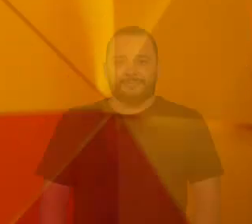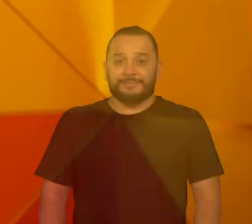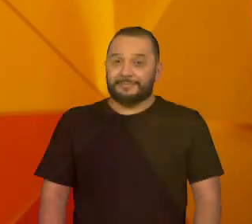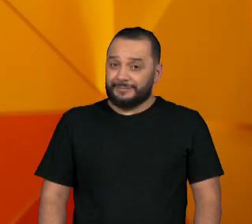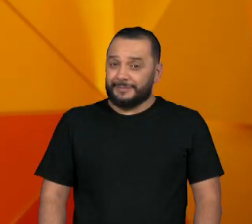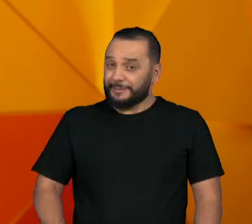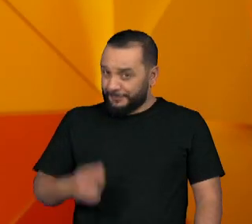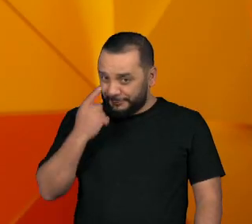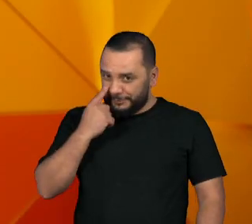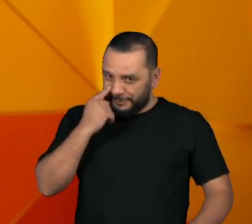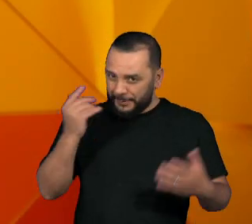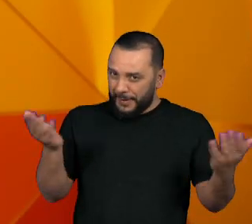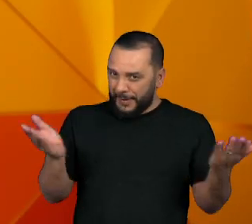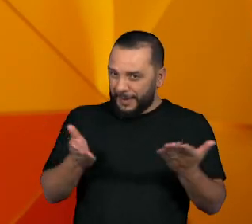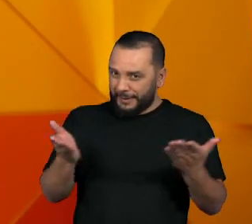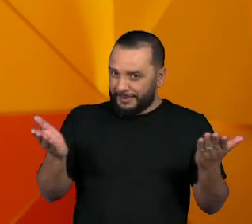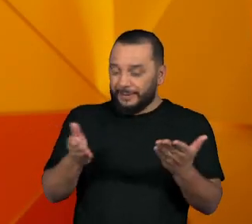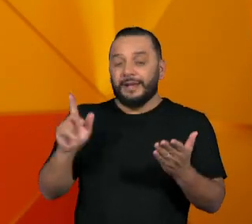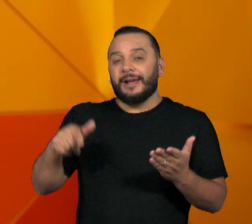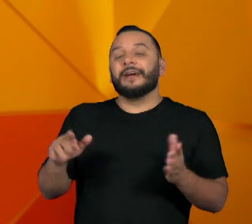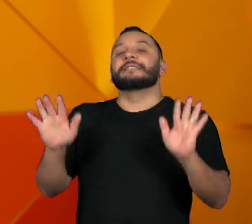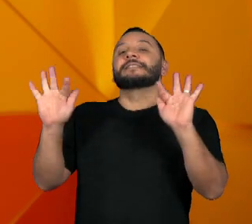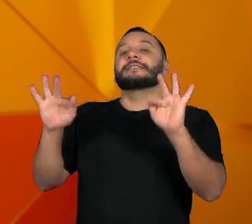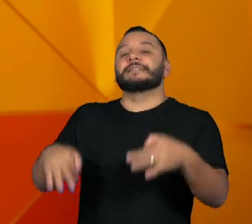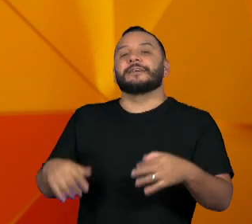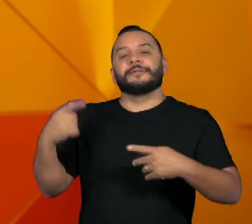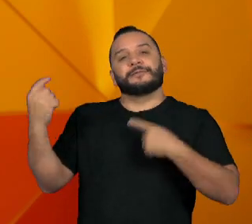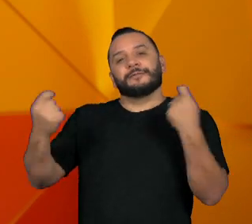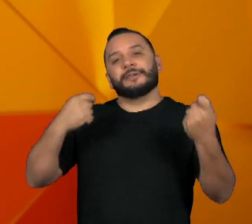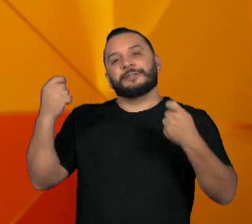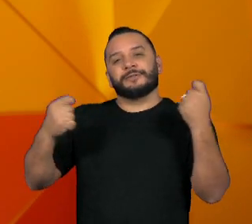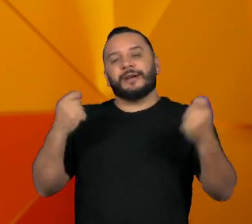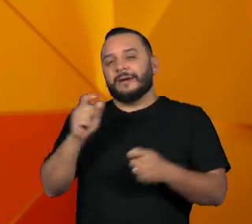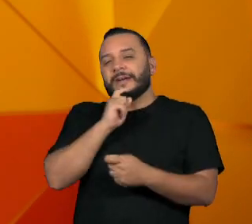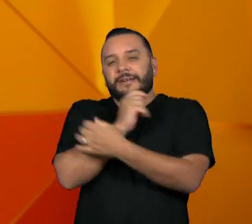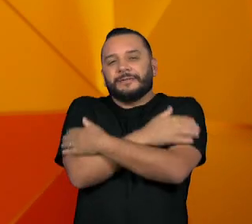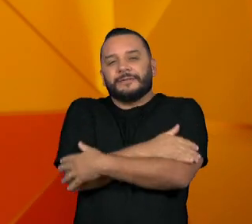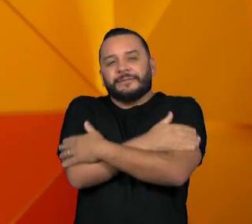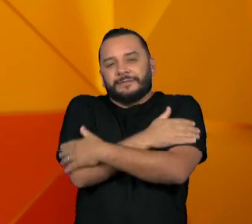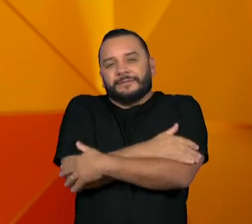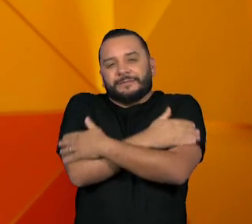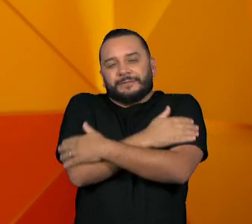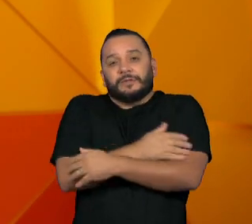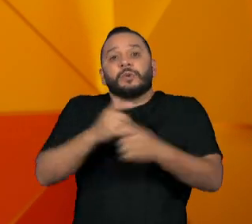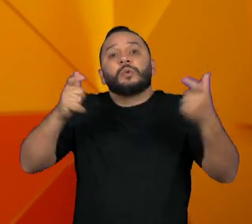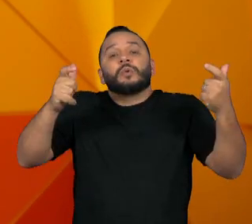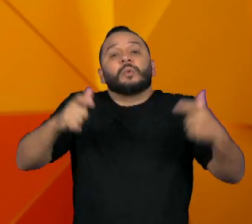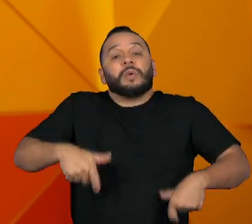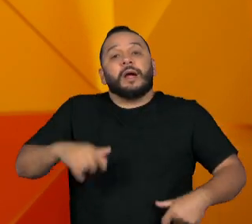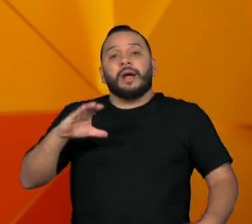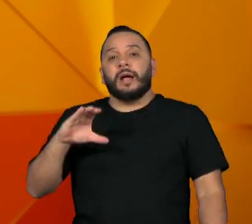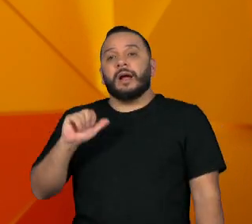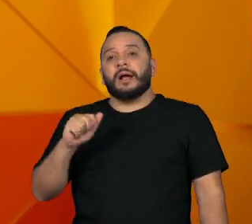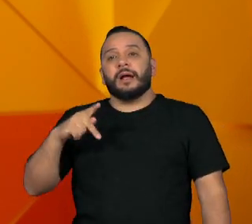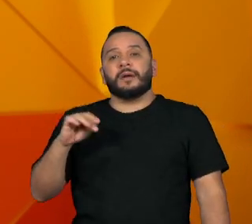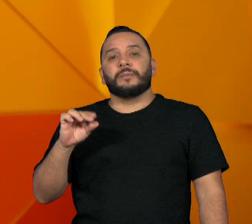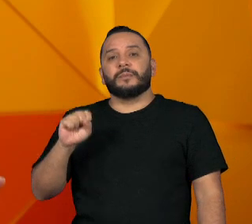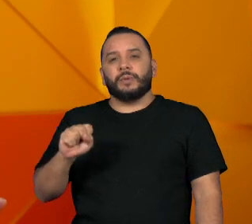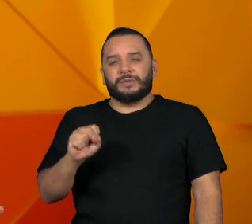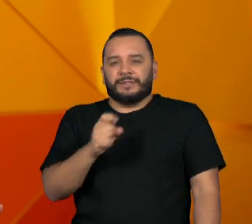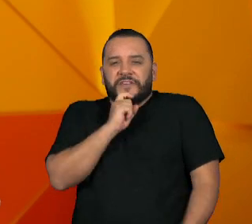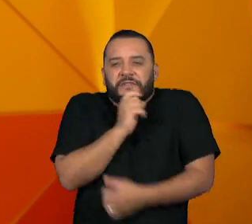Isso que você acabou de ver foi o encerramento do Festival de Inverno de Campos do Jordão, que é o maior evento de música de concerto da